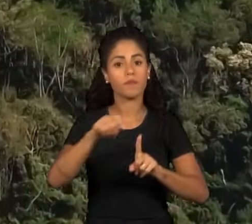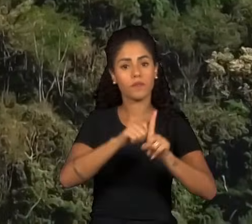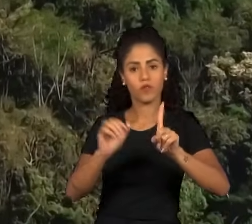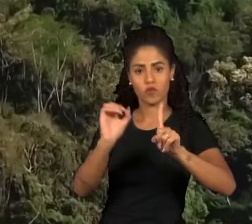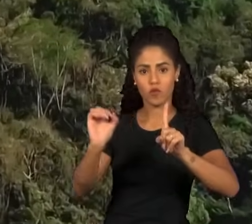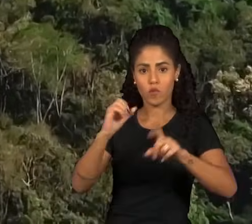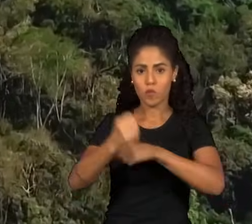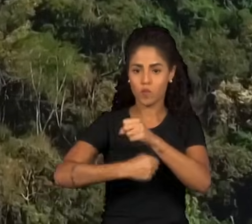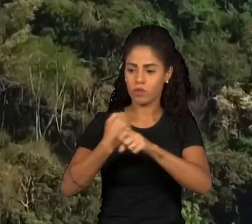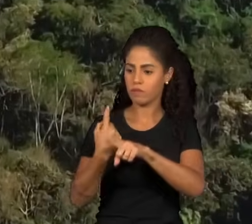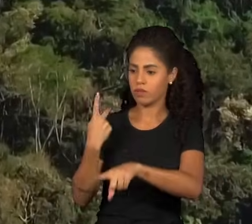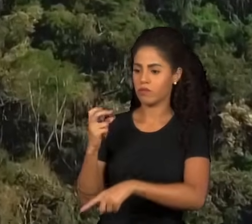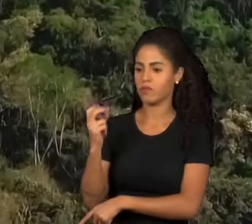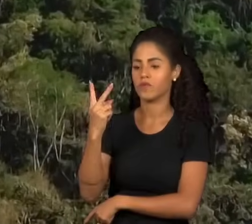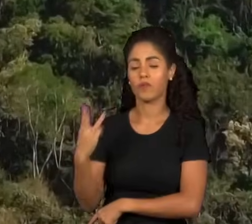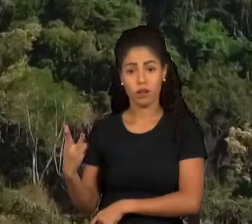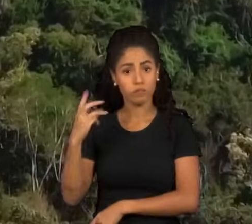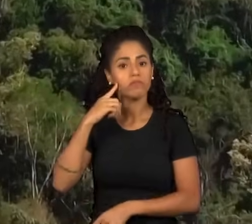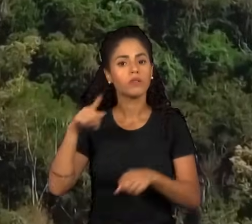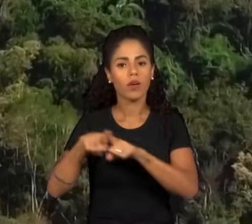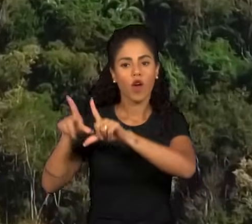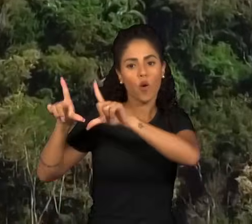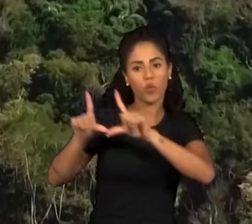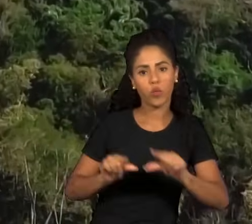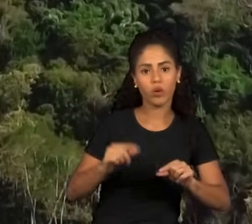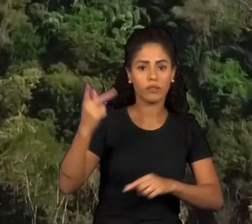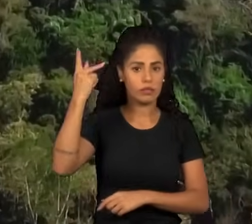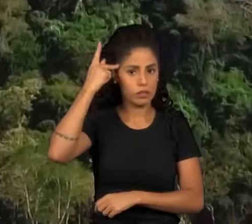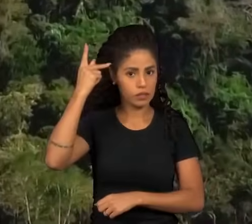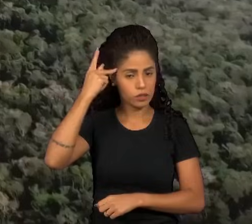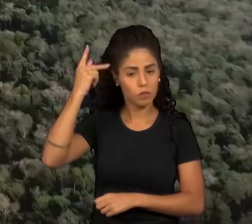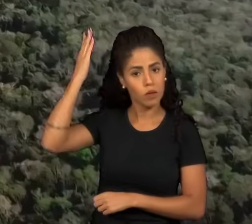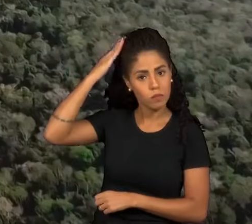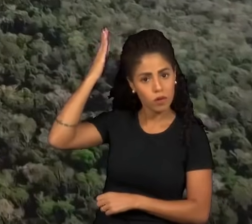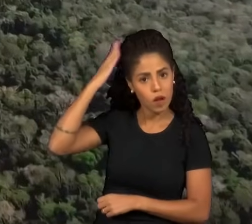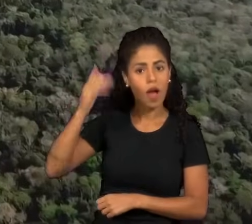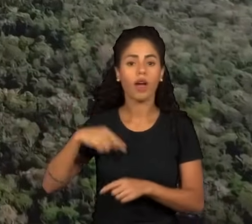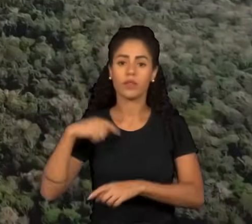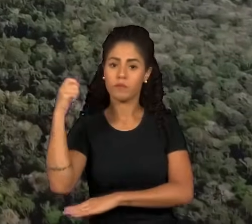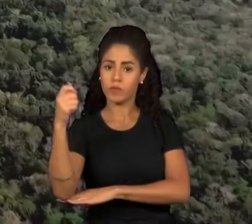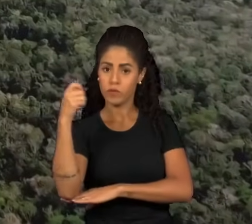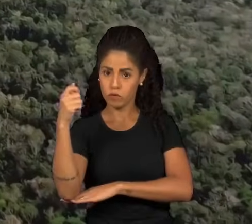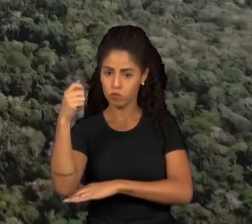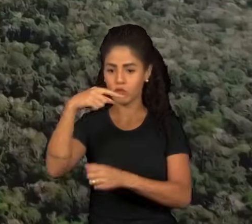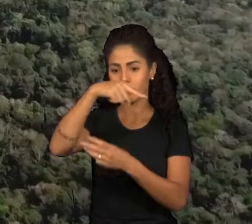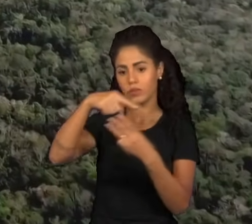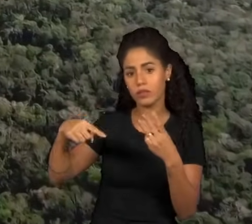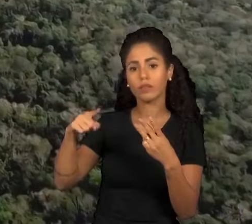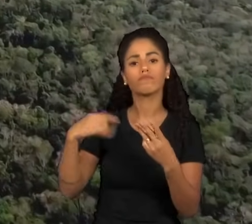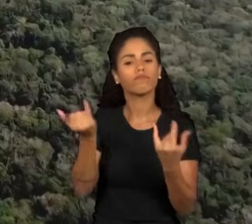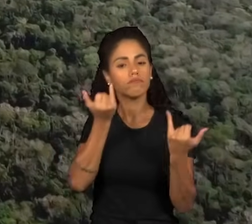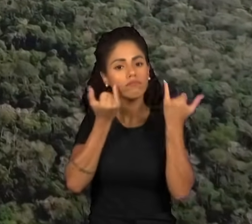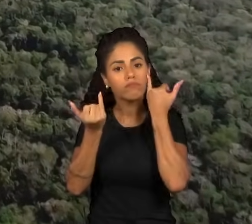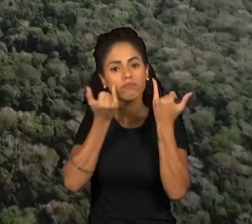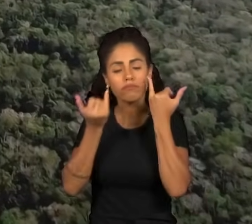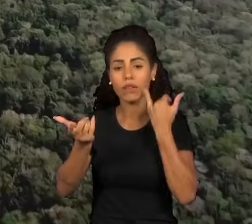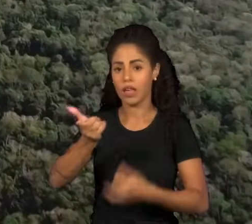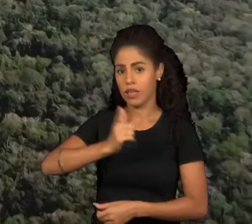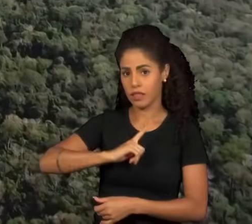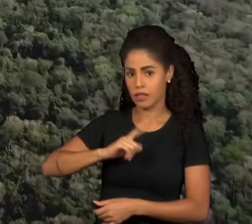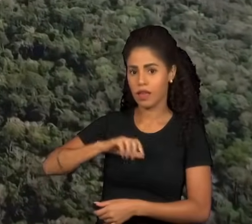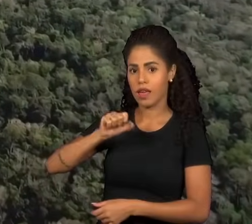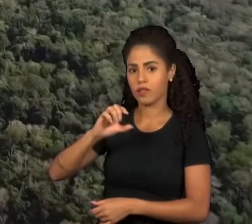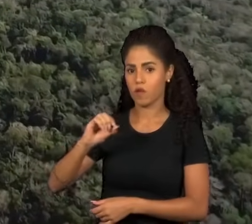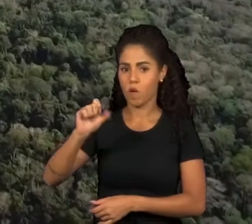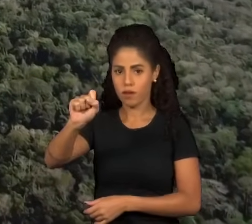passado. As maiores reduções ocorreram em São Paulo, Paraná e Rio Grande do Sul. Segundo dados da Fundação SOS